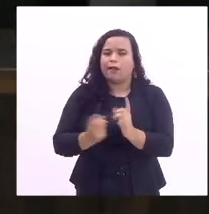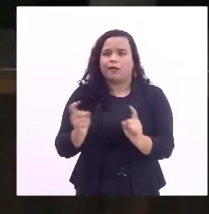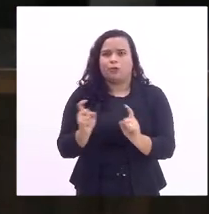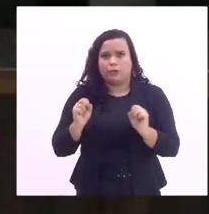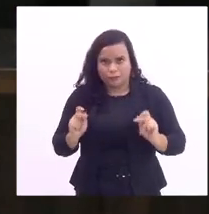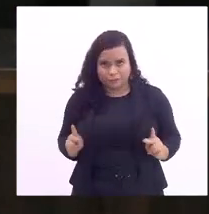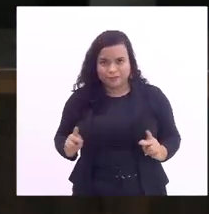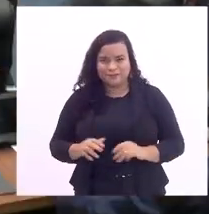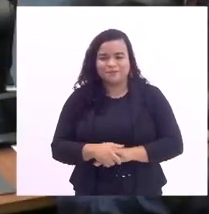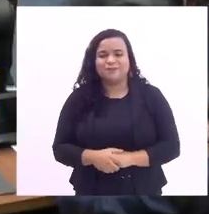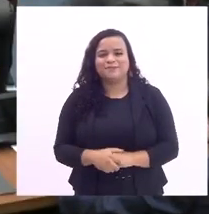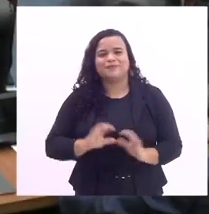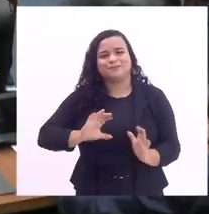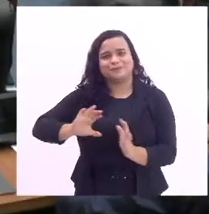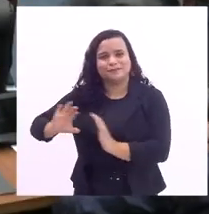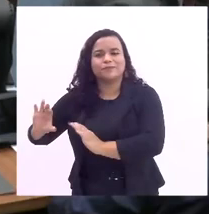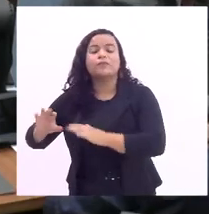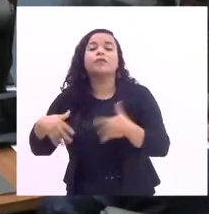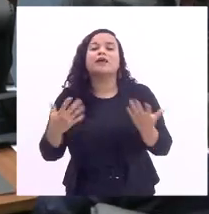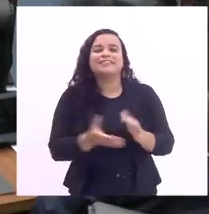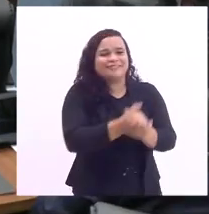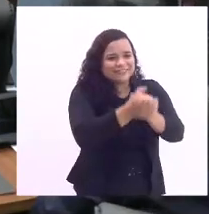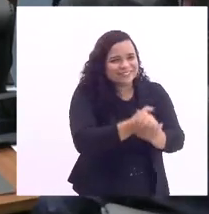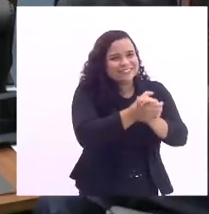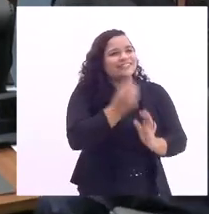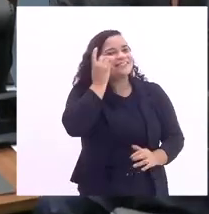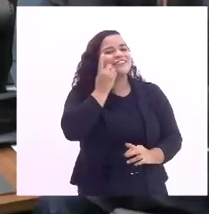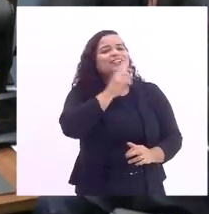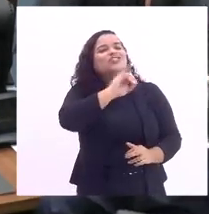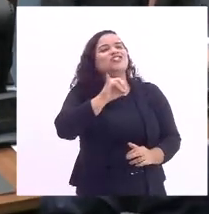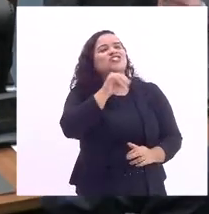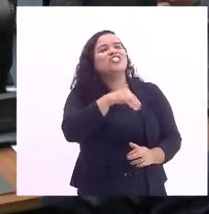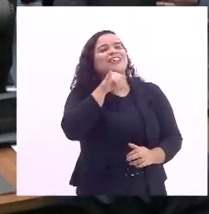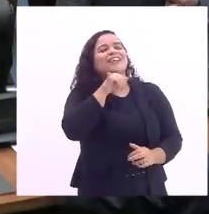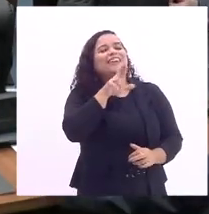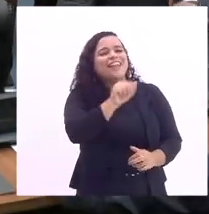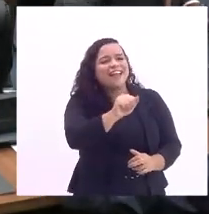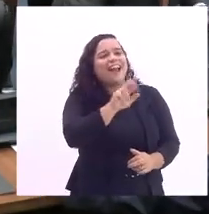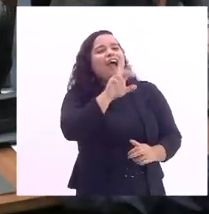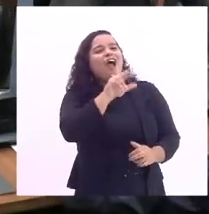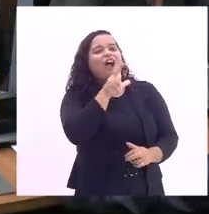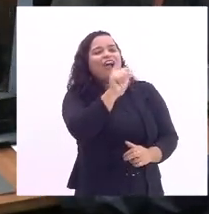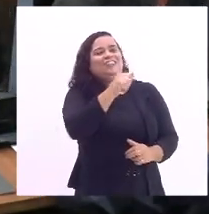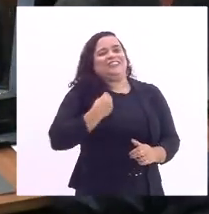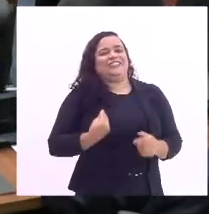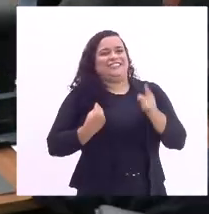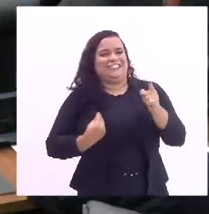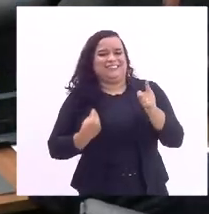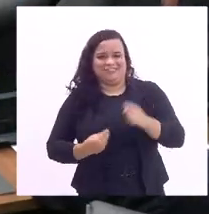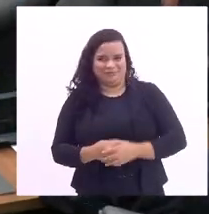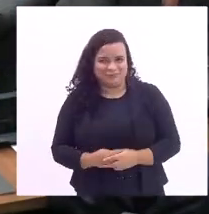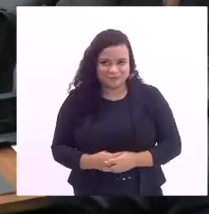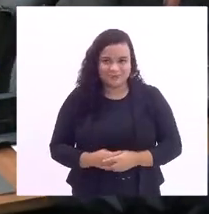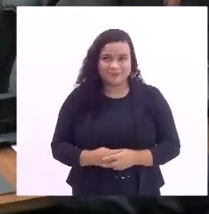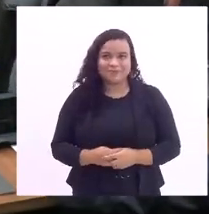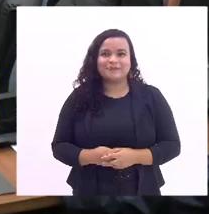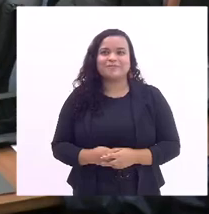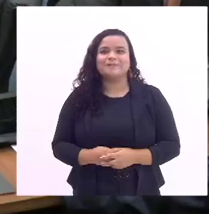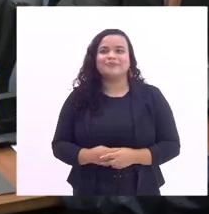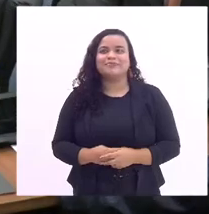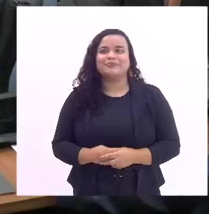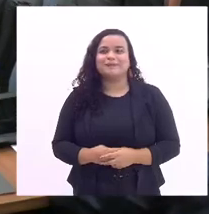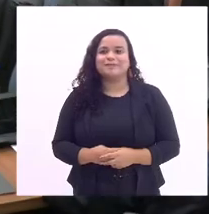bom? Saudar aqui a deputada Janira Rocha, presente aqui conosco.